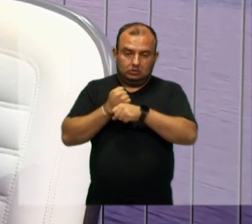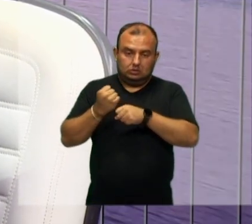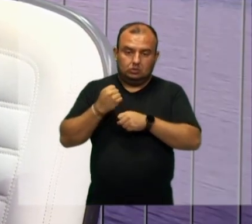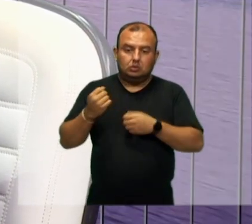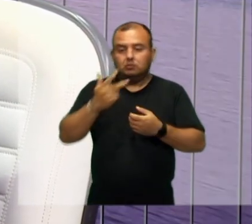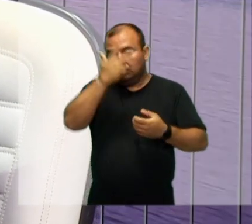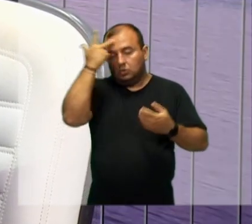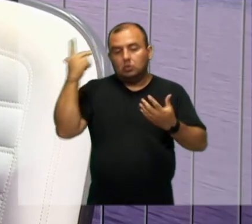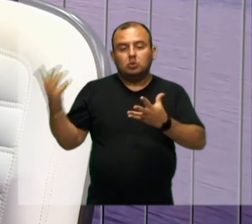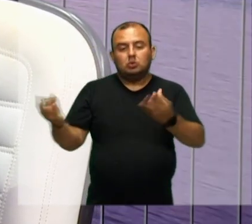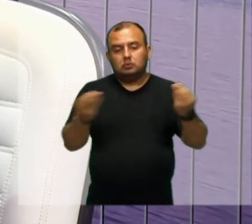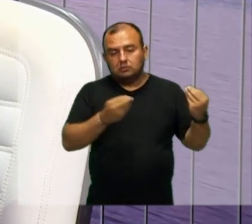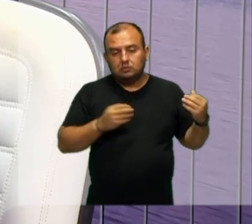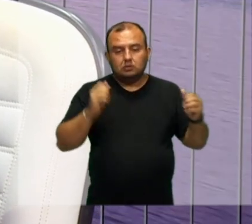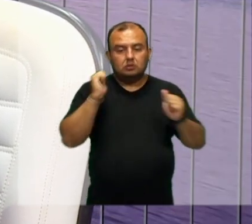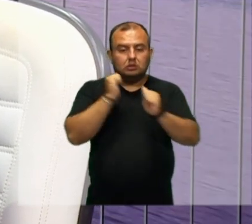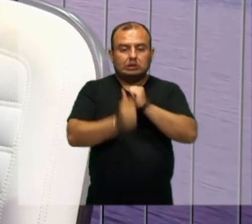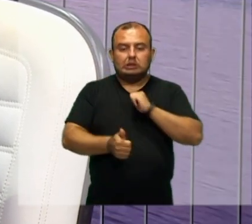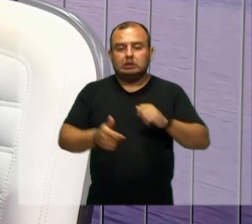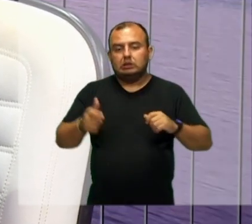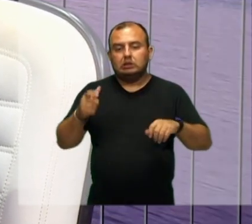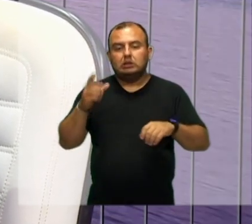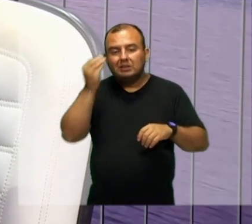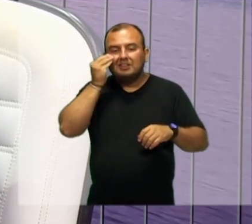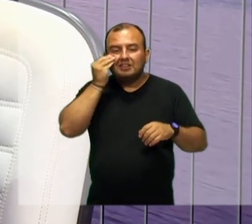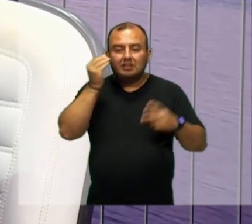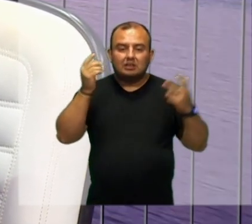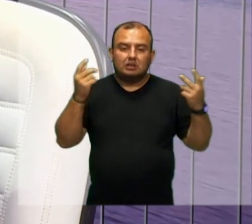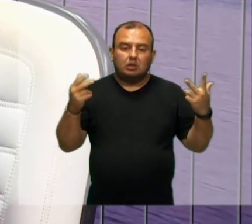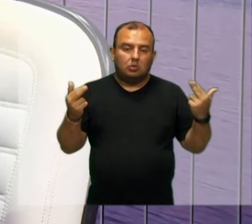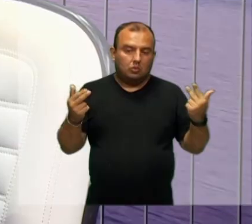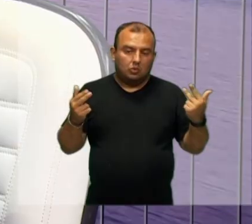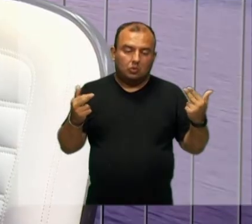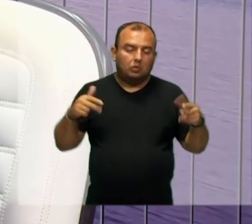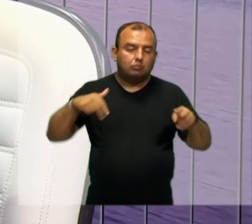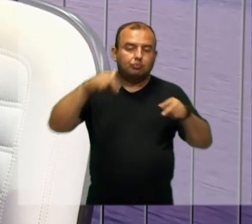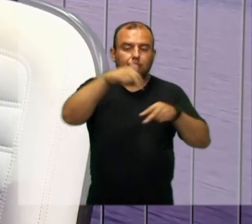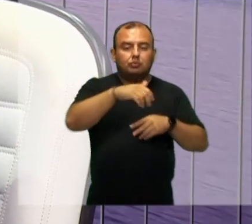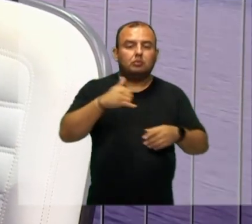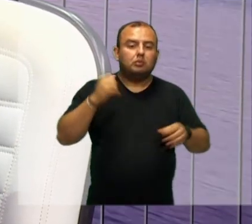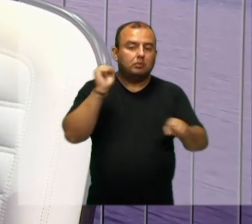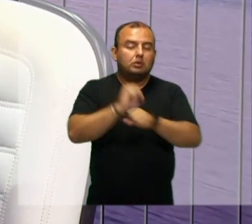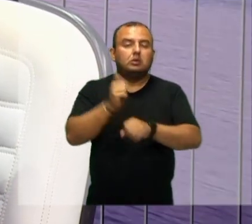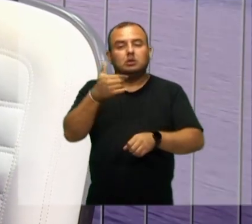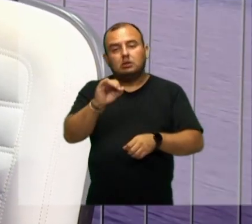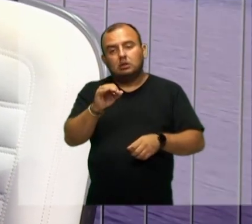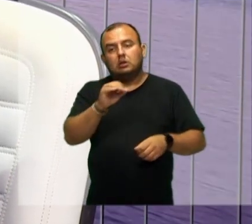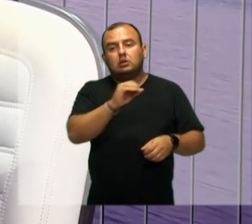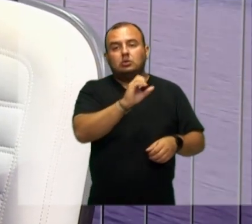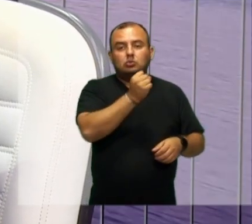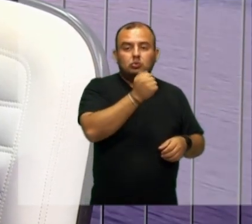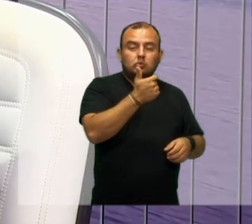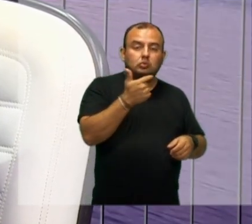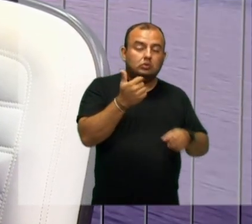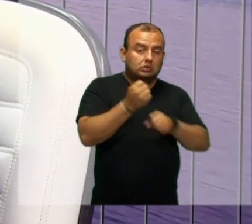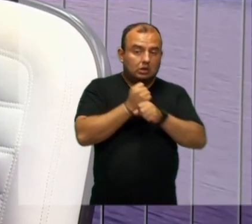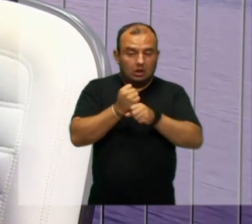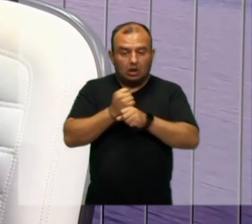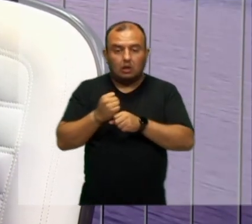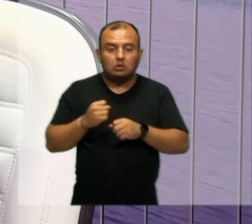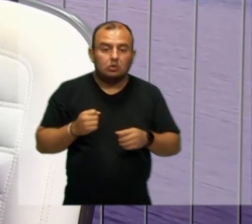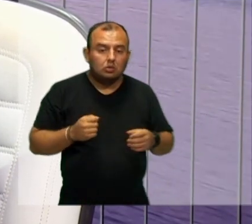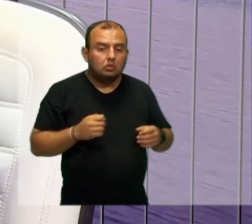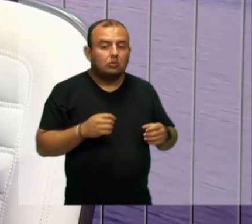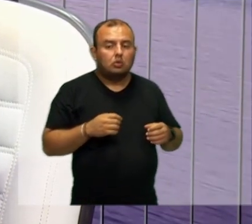Muitas pessoas, muitos atletas que tentam ser atleta de salto em altura, às vezes param com 10, com 8, com 12 também. O